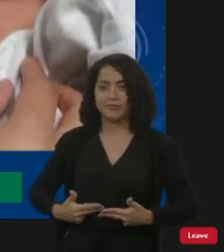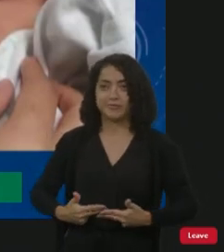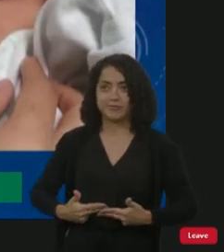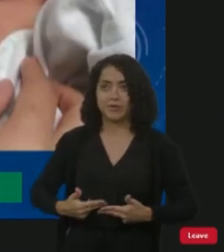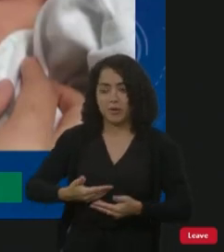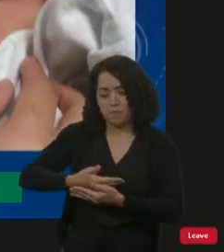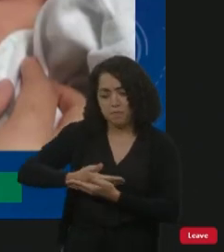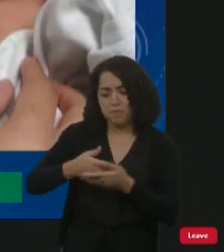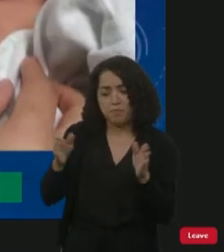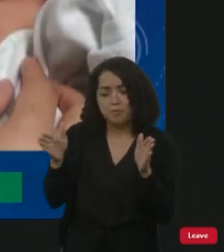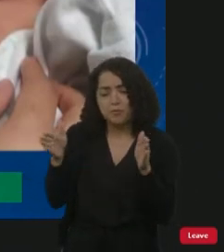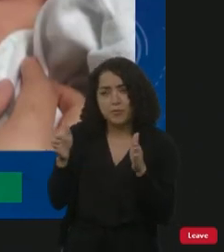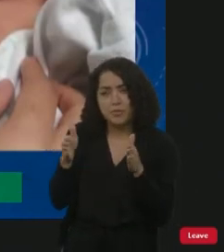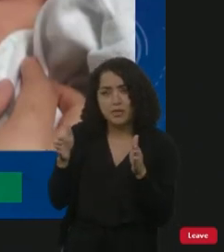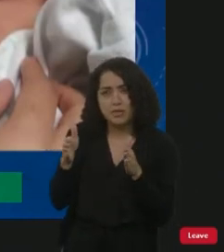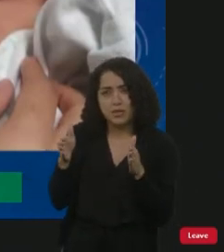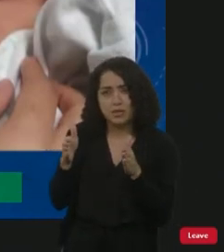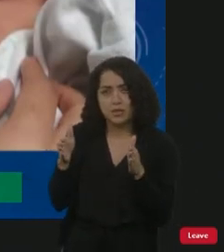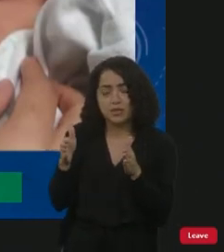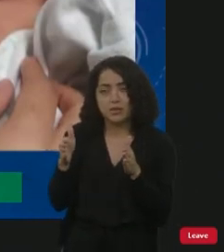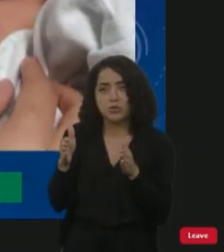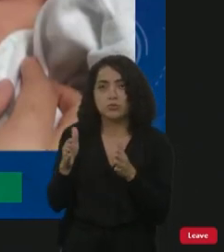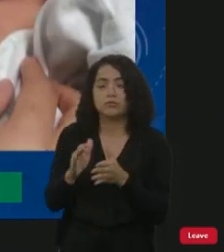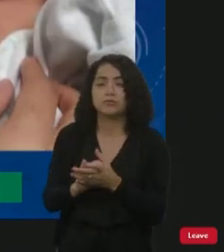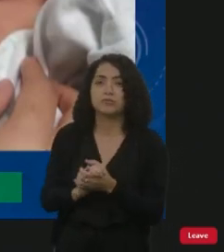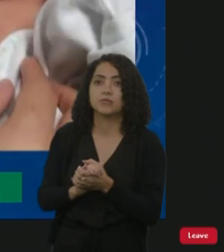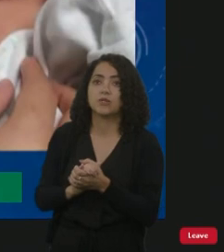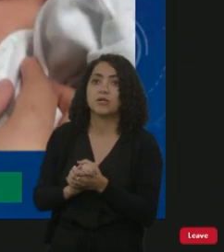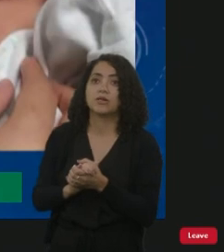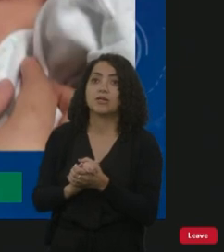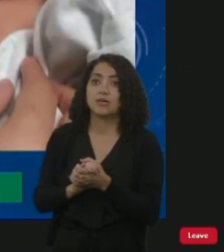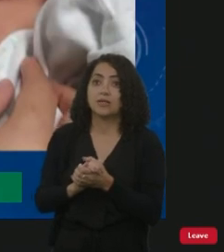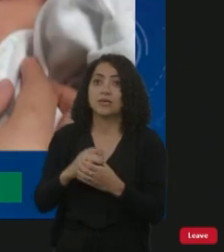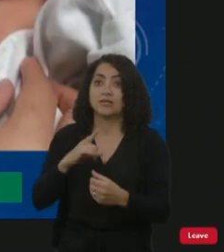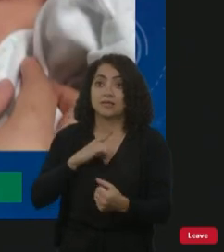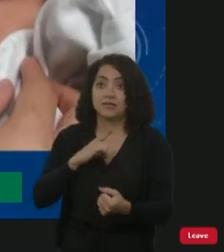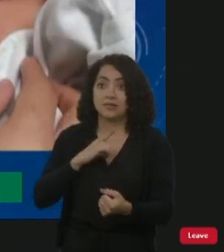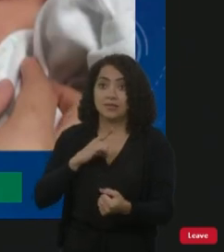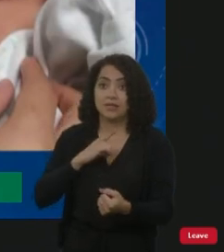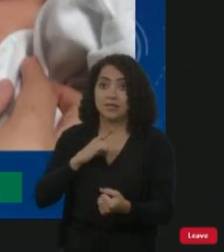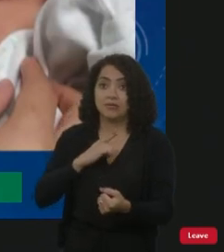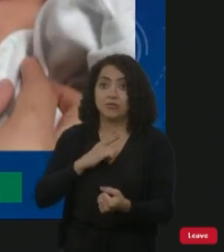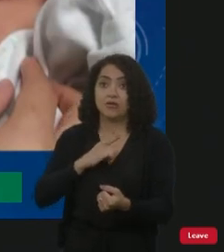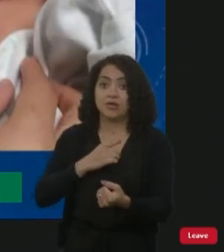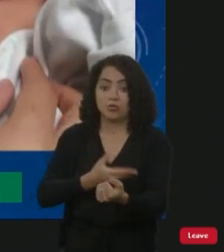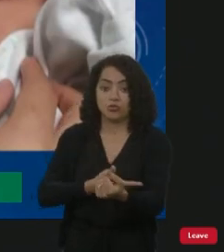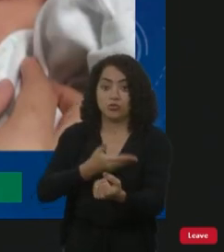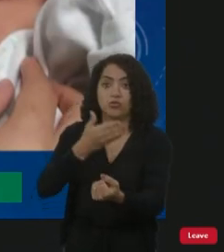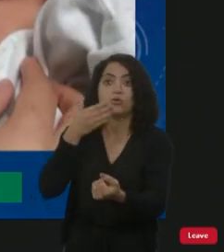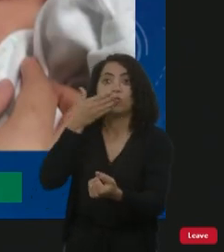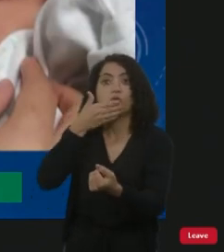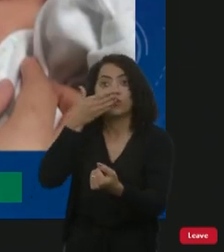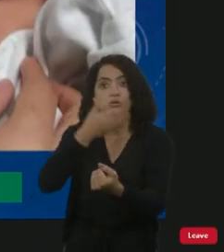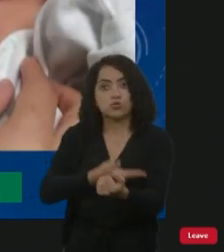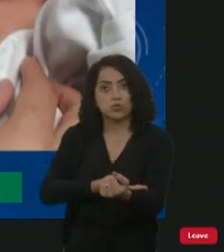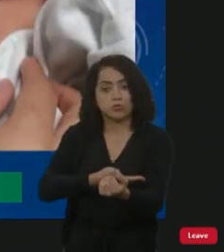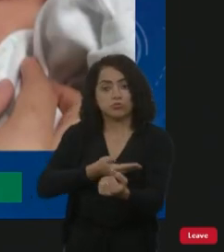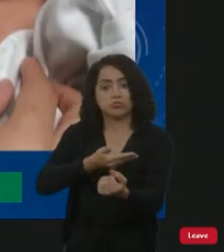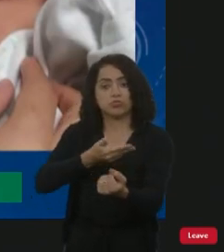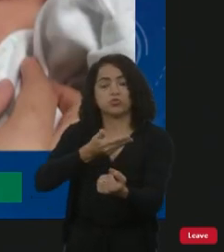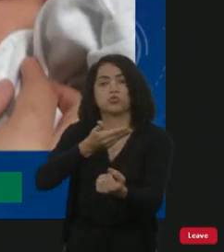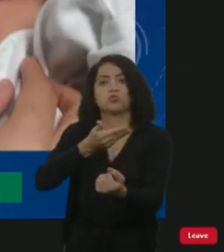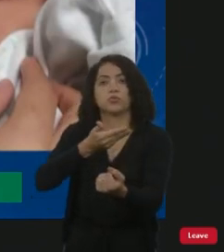para a idade gestacional, tá? Teve uma hipoglicemia leve que foi tratada no período neonatal,